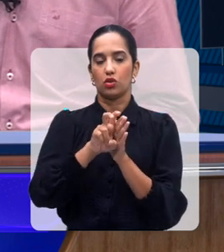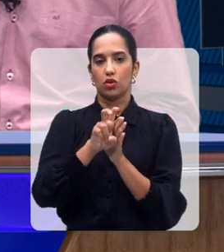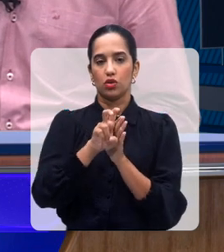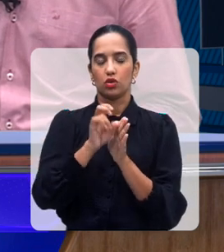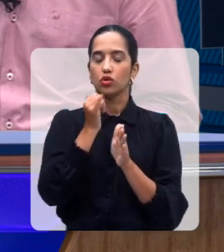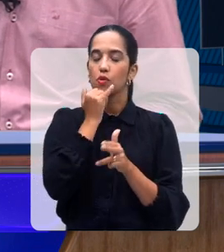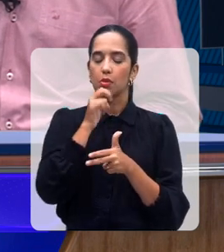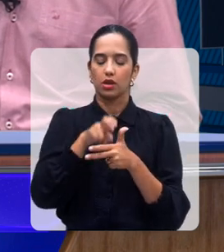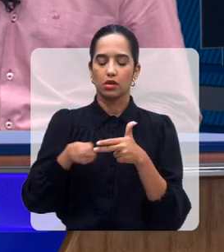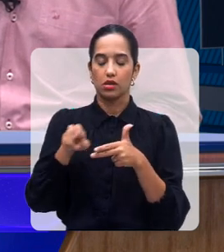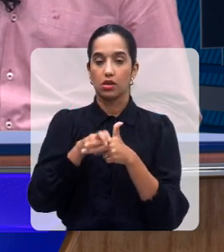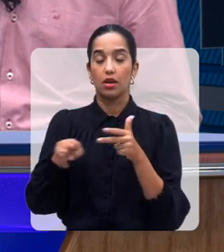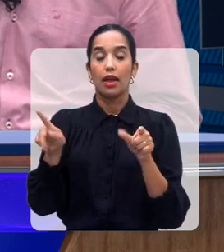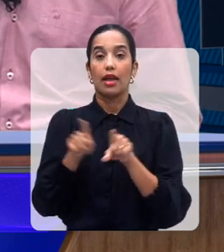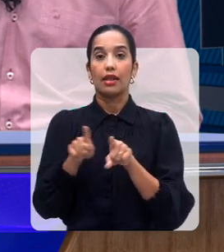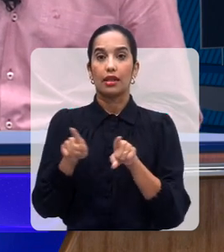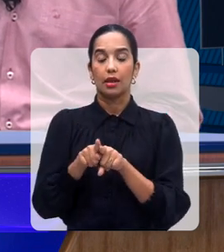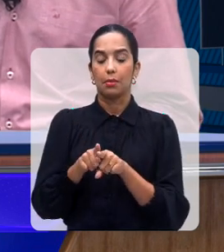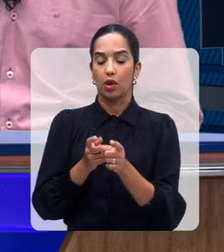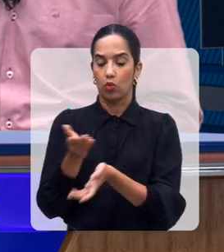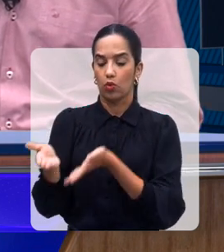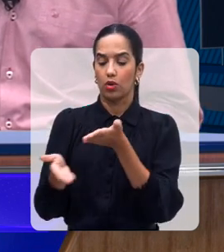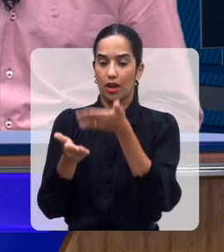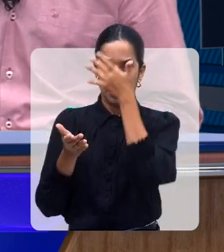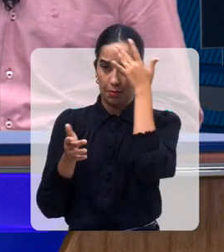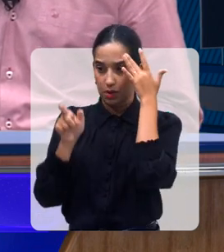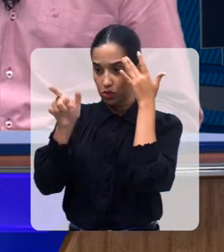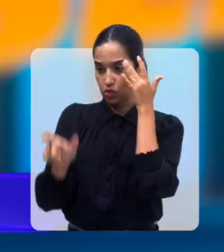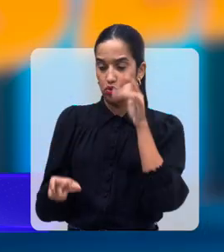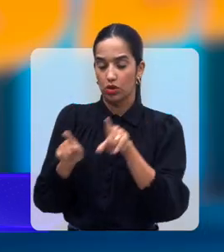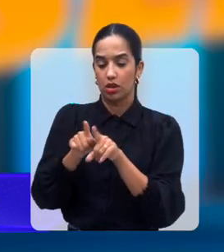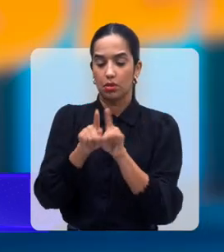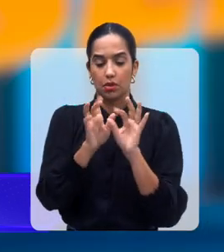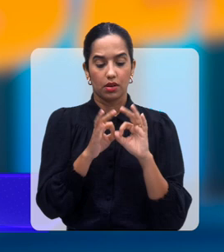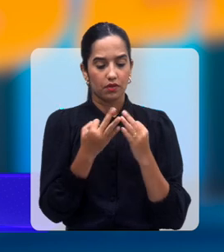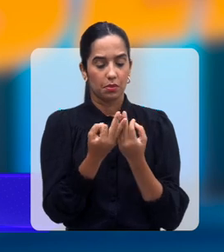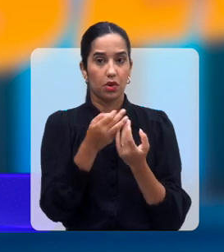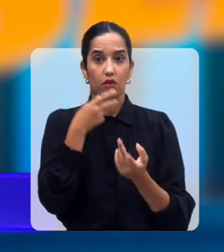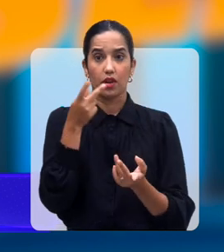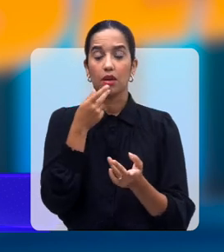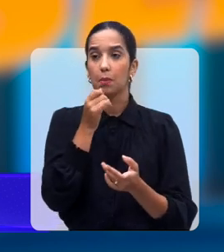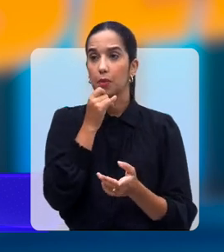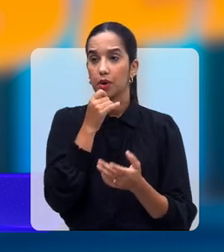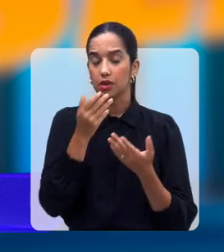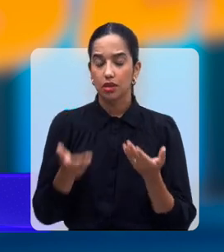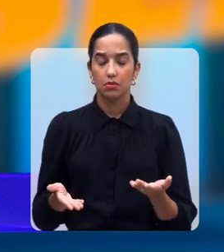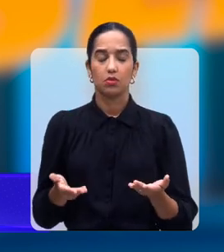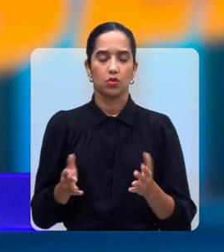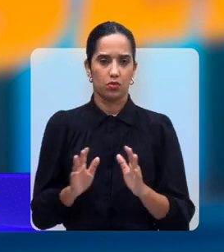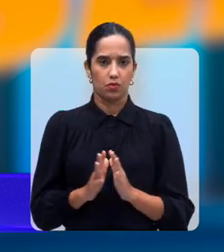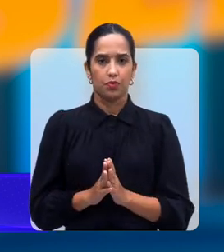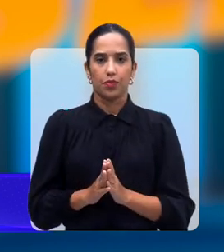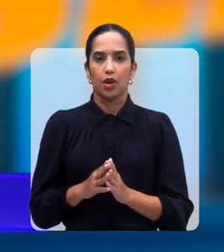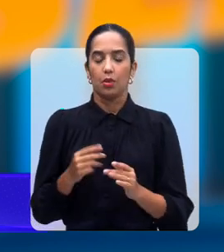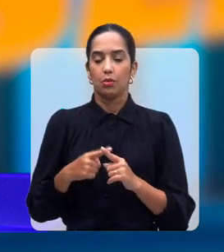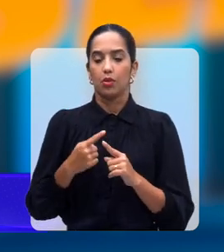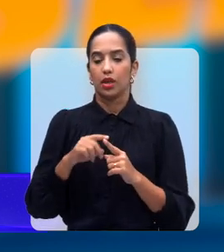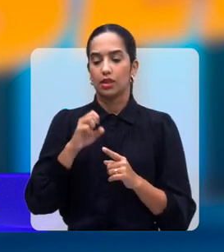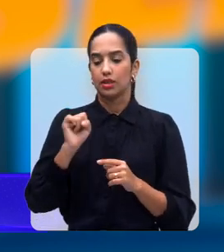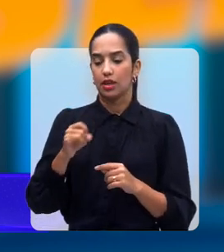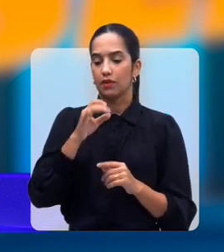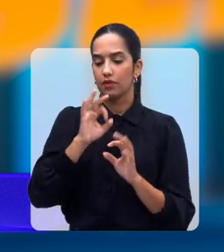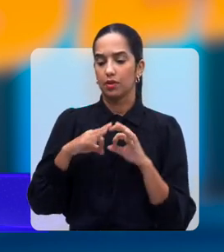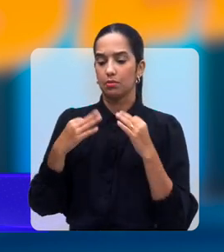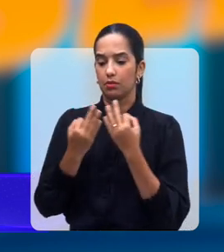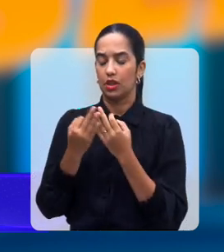tratar não só da pessoa com autismo, mas da família. Isso aí eu estou só citando alguns dos exemplos. Da família, porque a família, quando ela